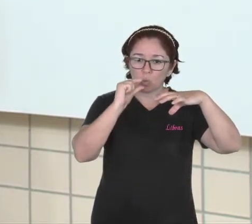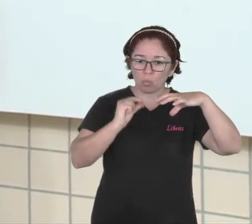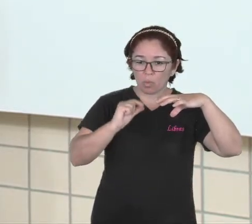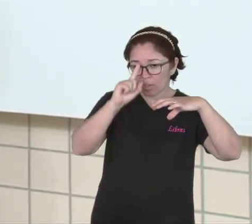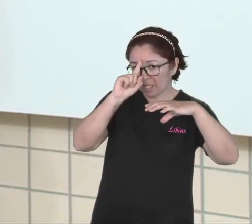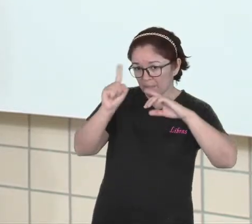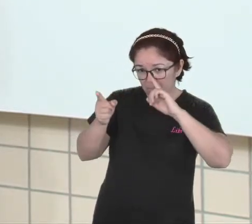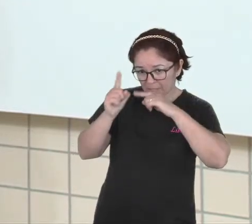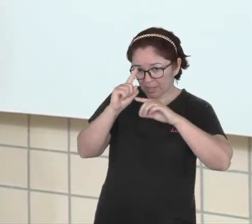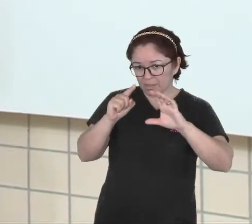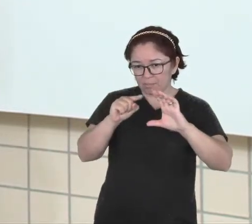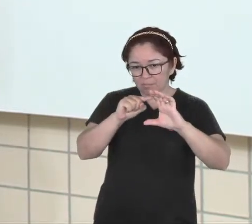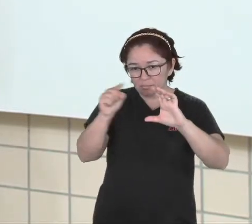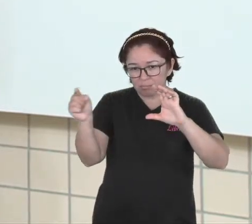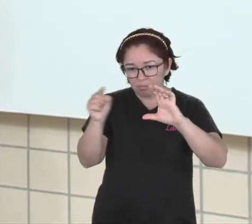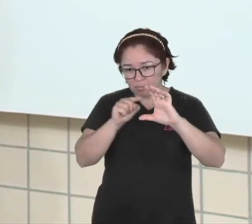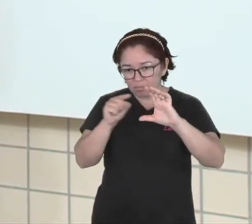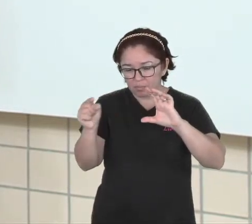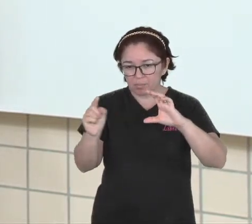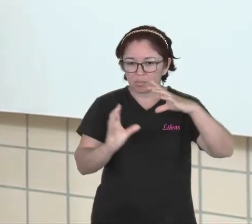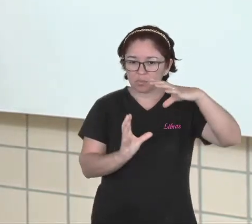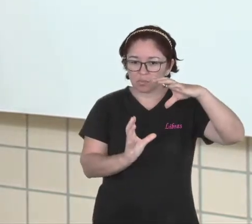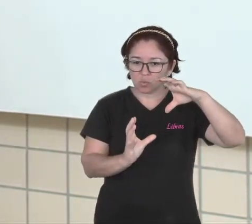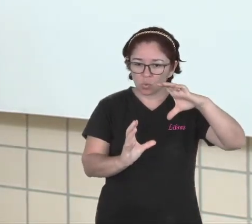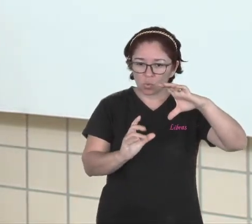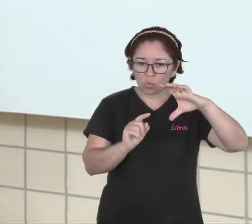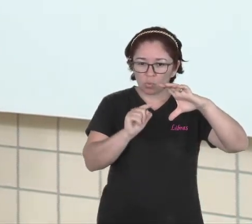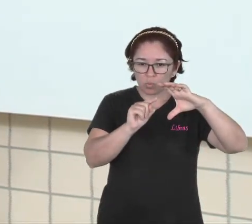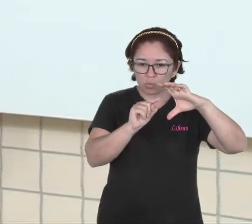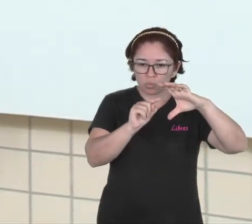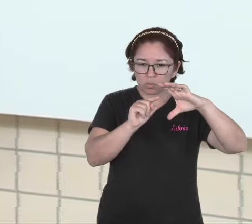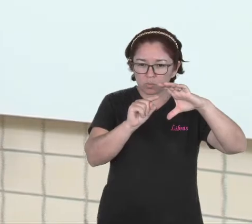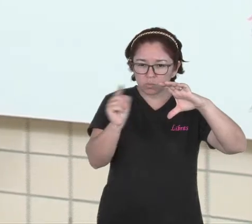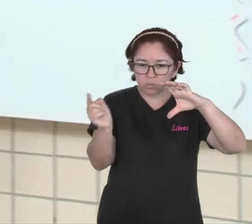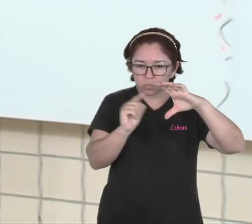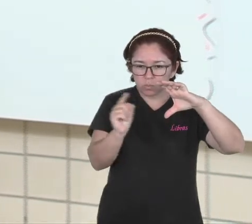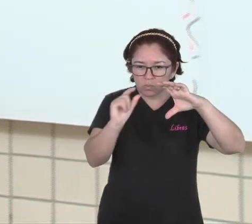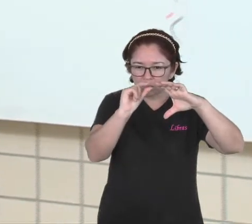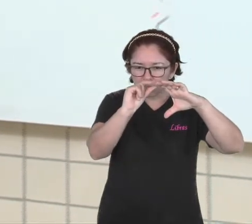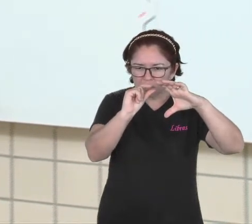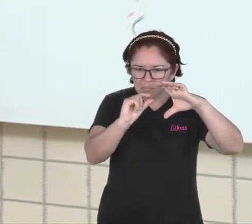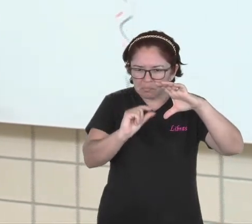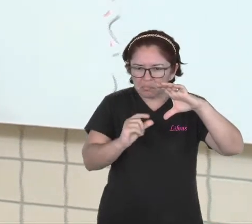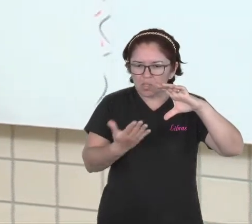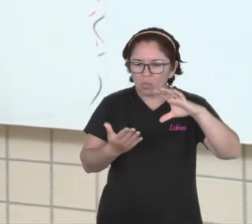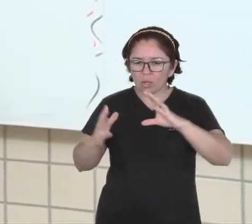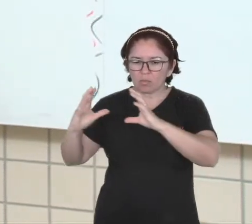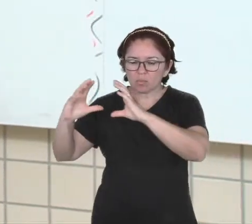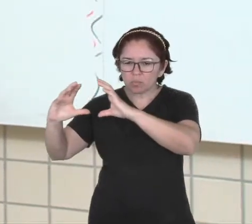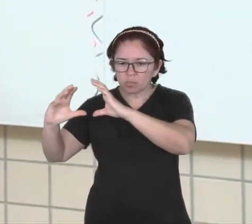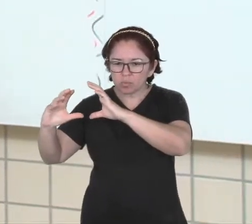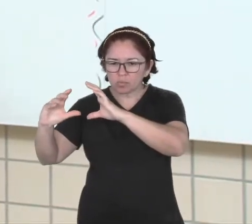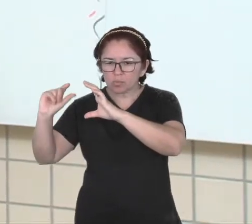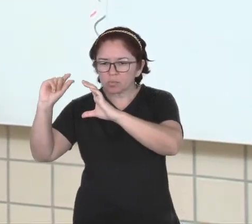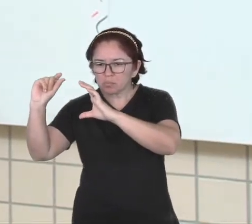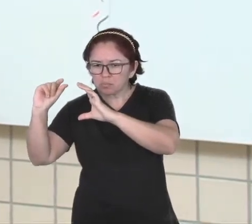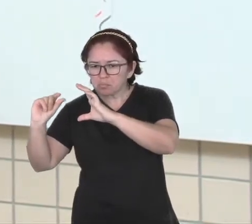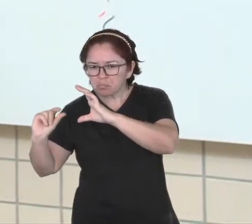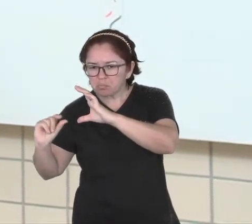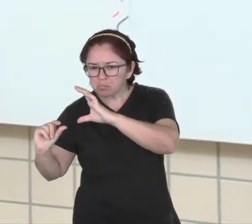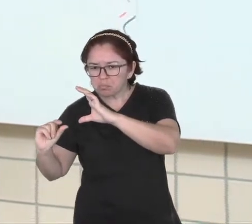simplesmente qual o domínio dessa função. Quais são os elementos que eu multipliquei por